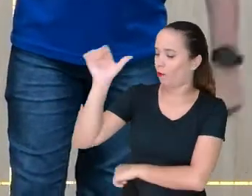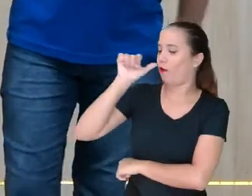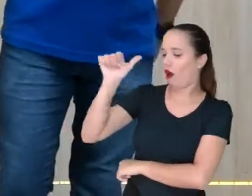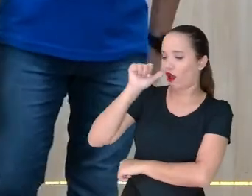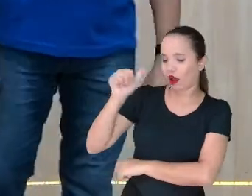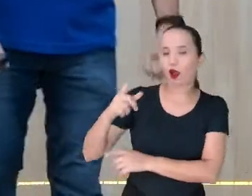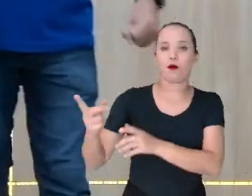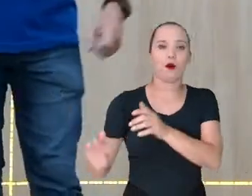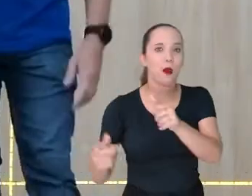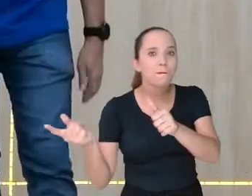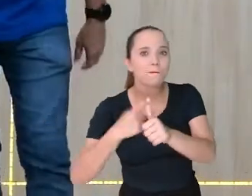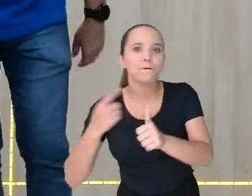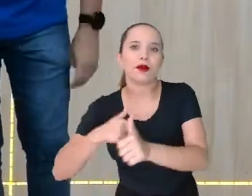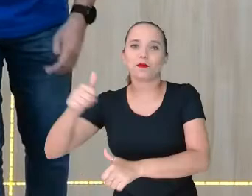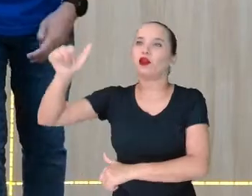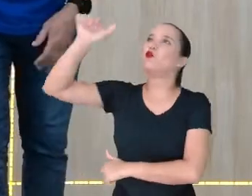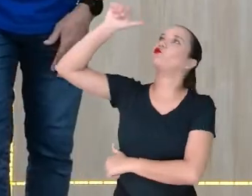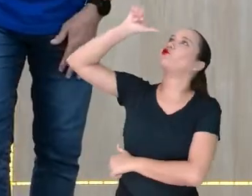do guaraná.